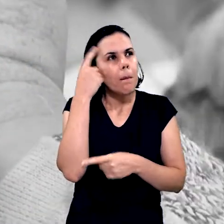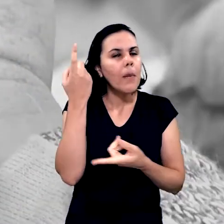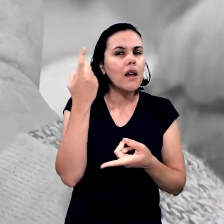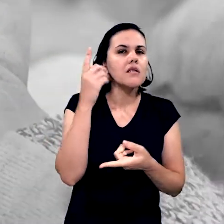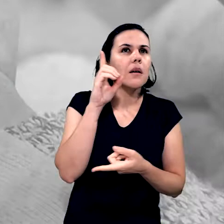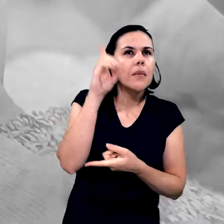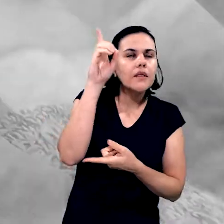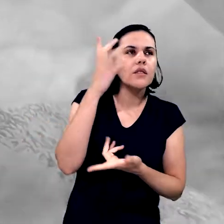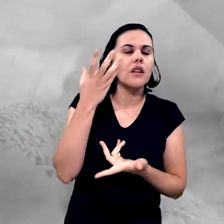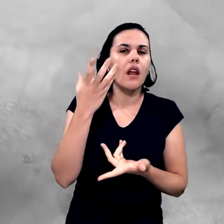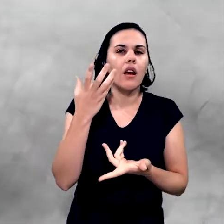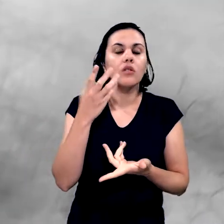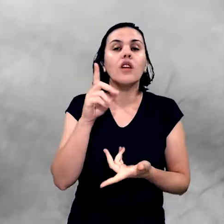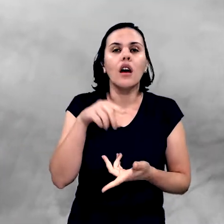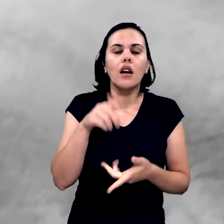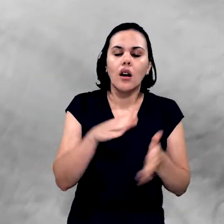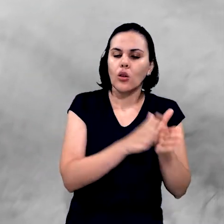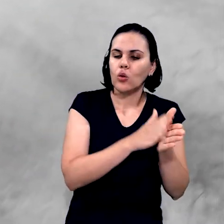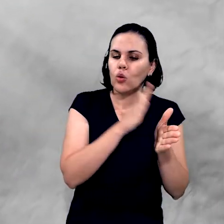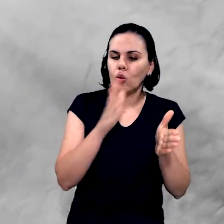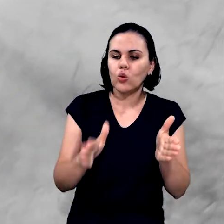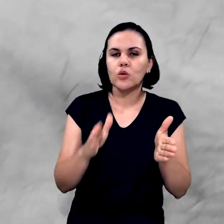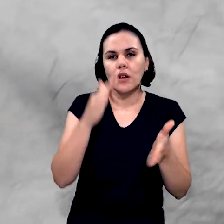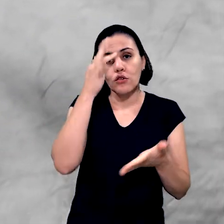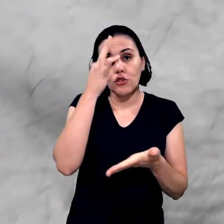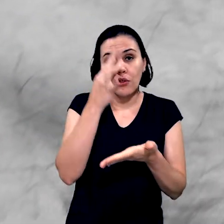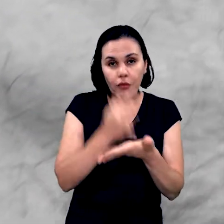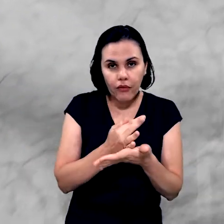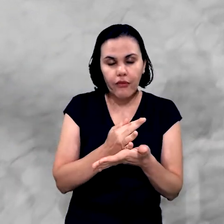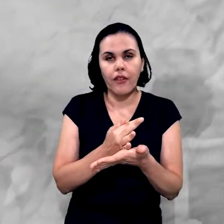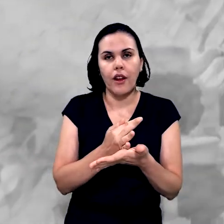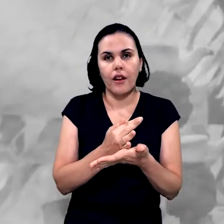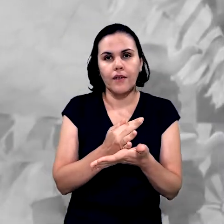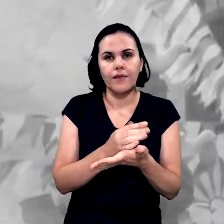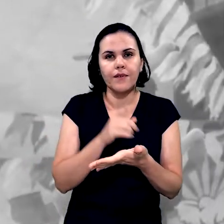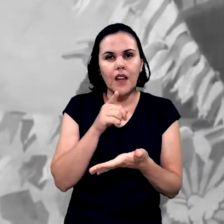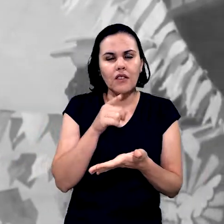pensamentos elevados, pensando em Deus, é um momento de muita fé.